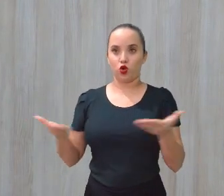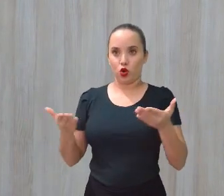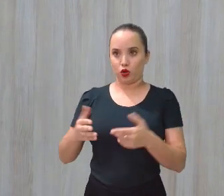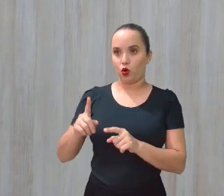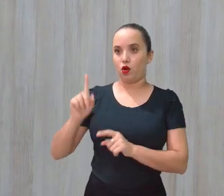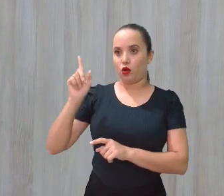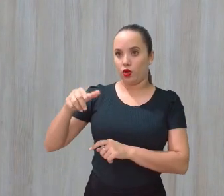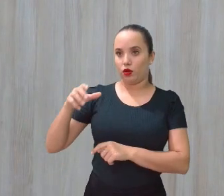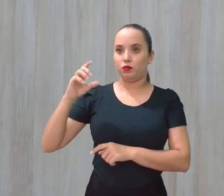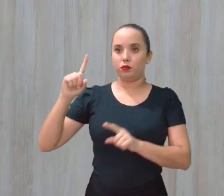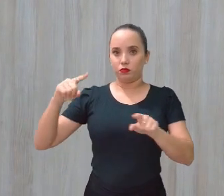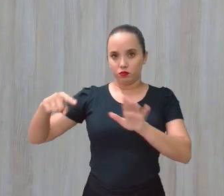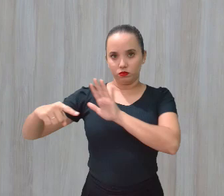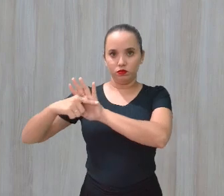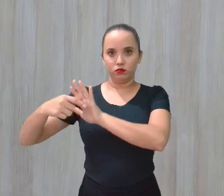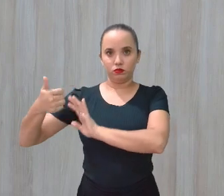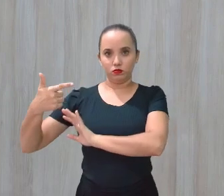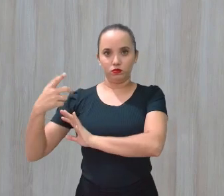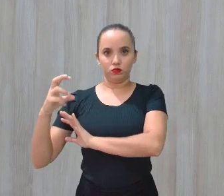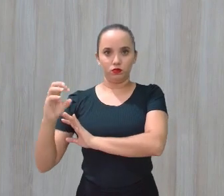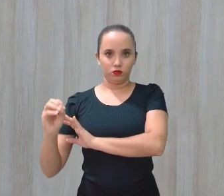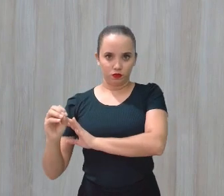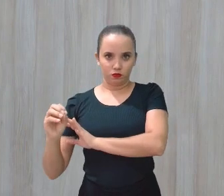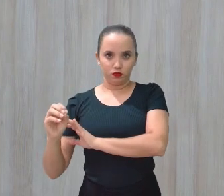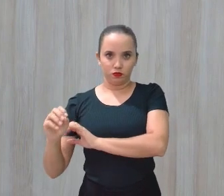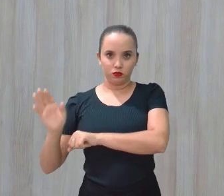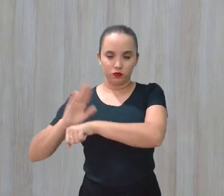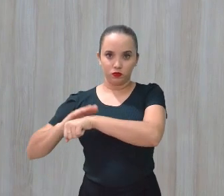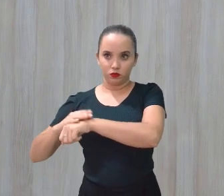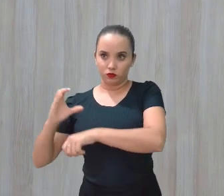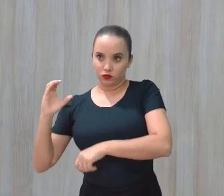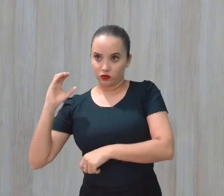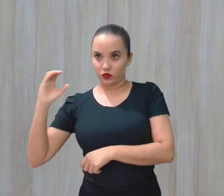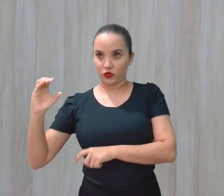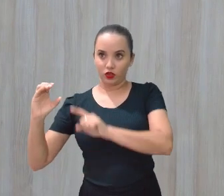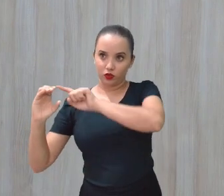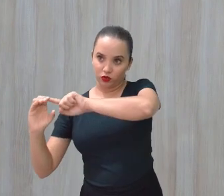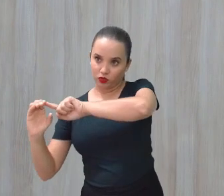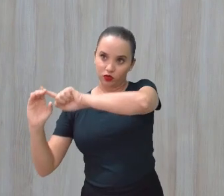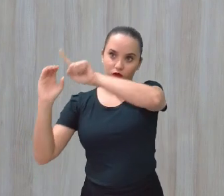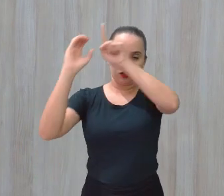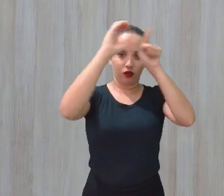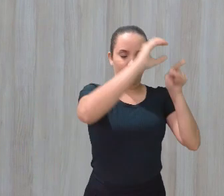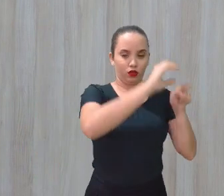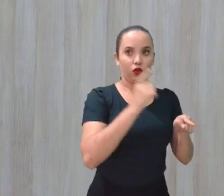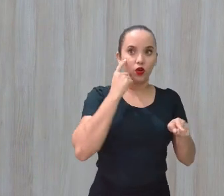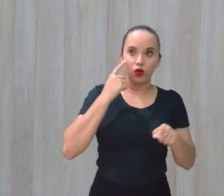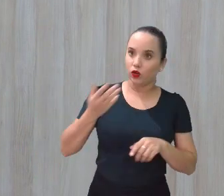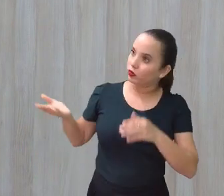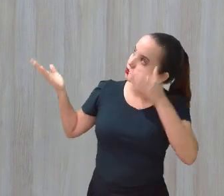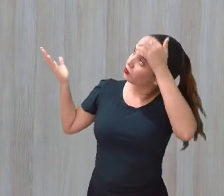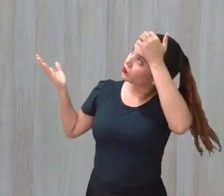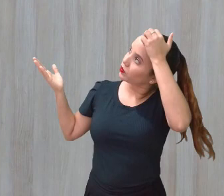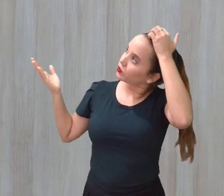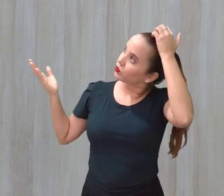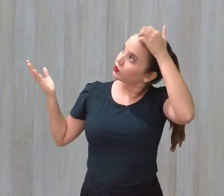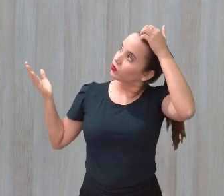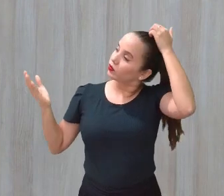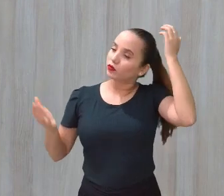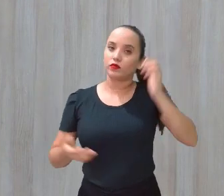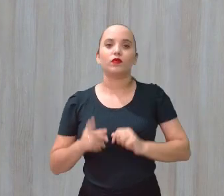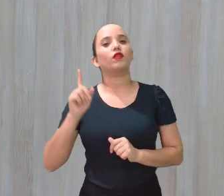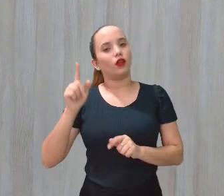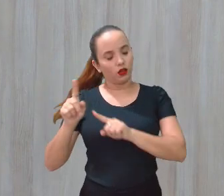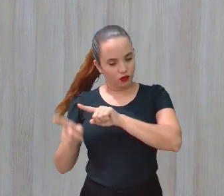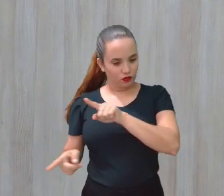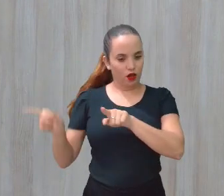o menos 250. O C, quando ele passar para o outro lado, olha o que é que vai acontecer. Quando ele passa para o outro lado, ele passa